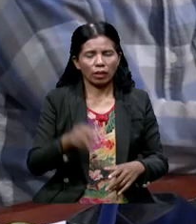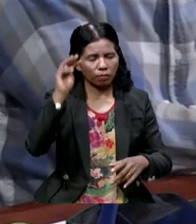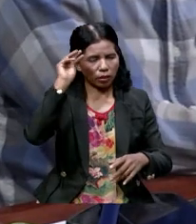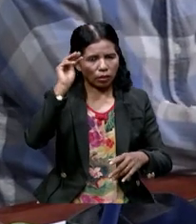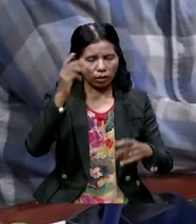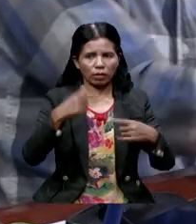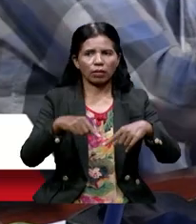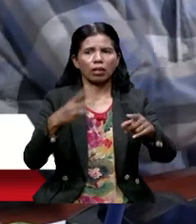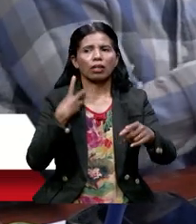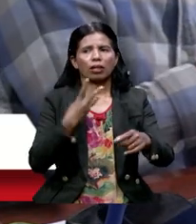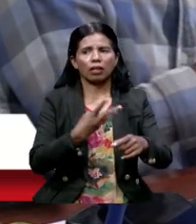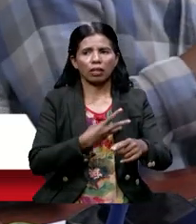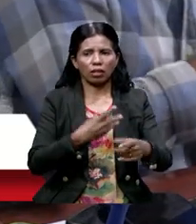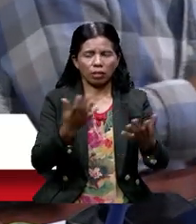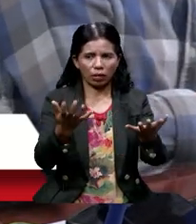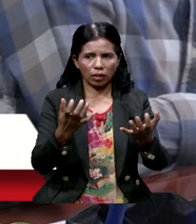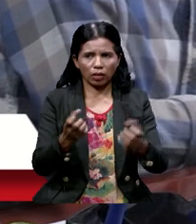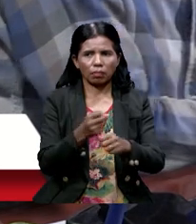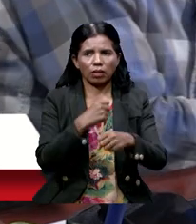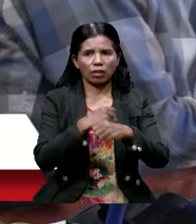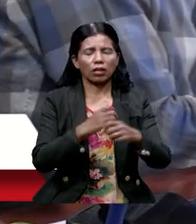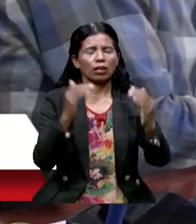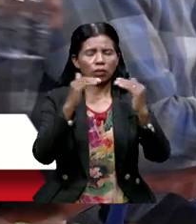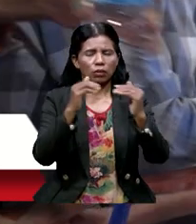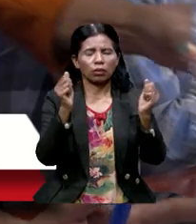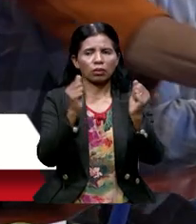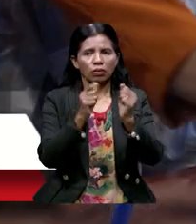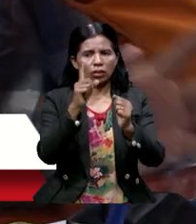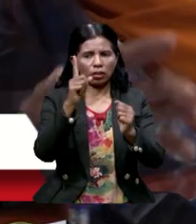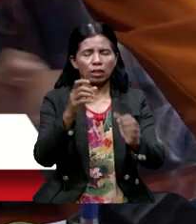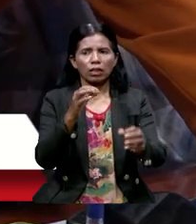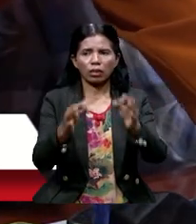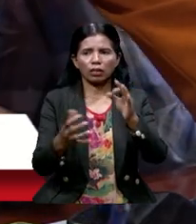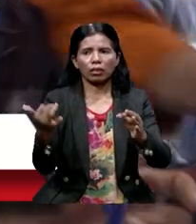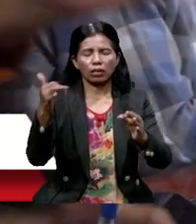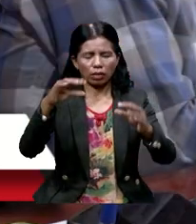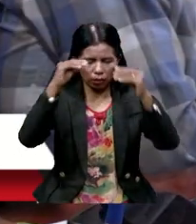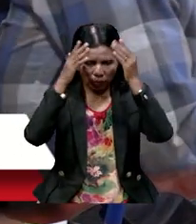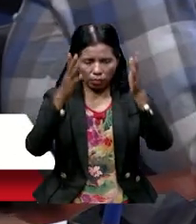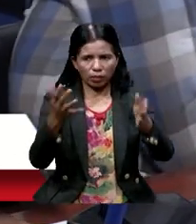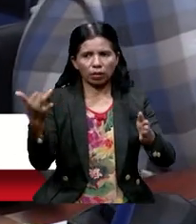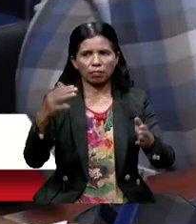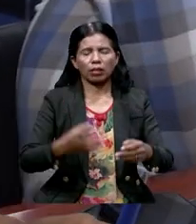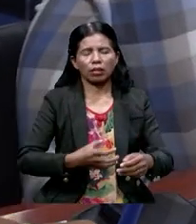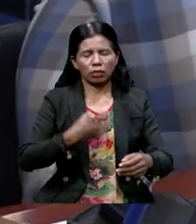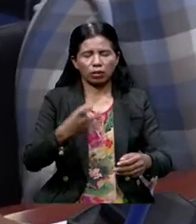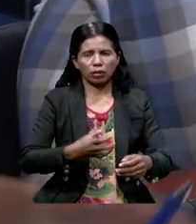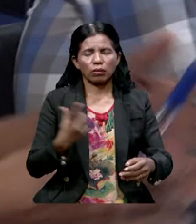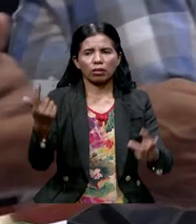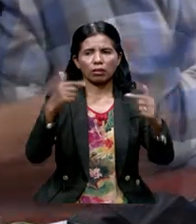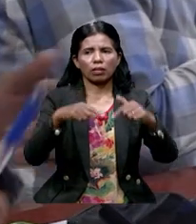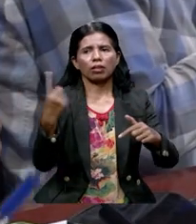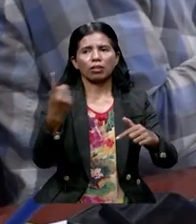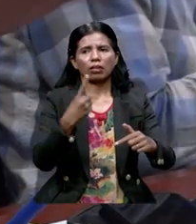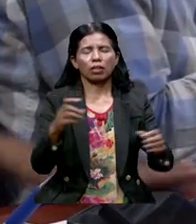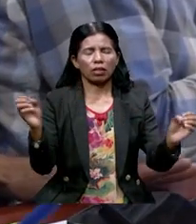Filationa, car possível, bel halu tok dialogue ida. Car sama professor Silval dal mihiru sirus bebe kona dal numa mai